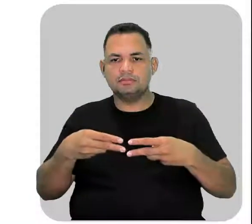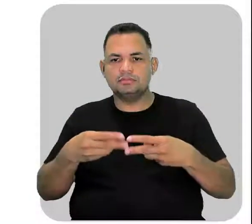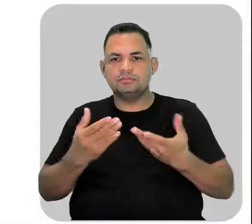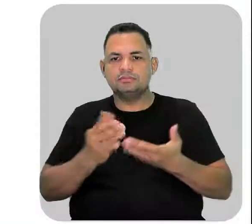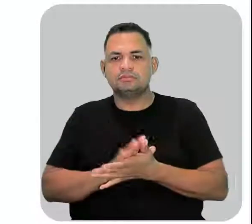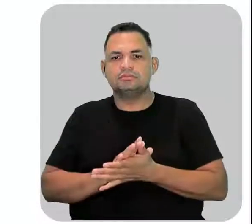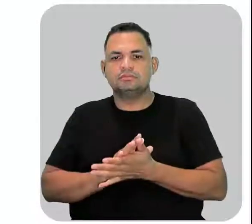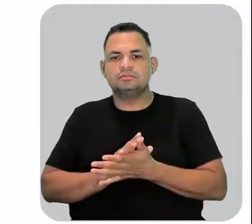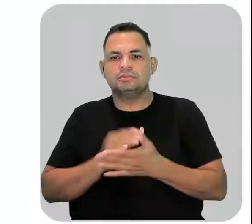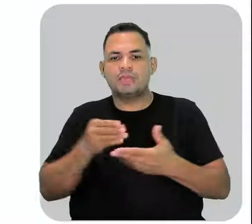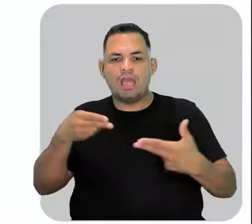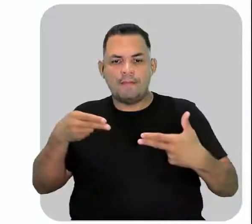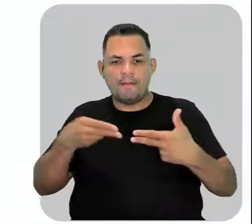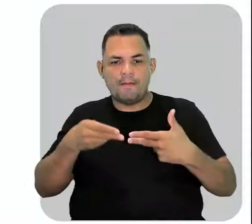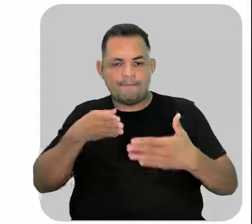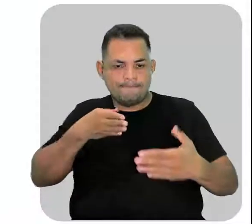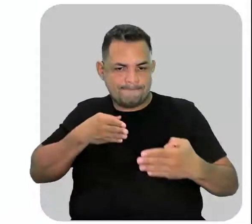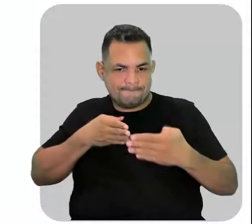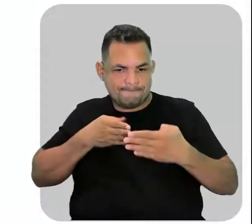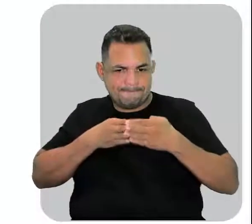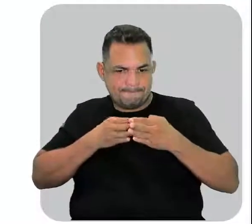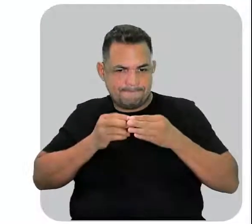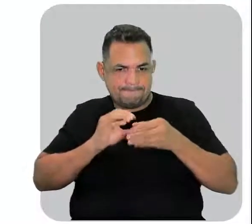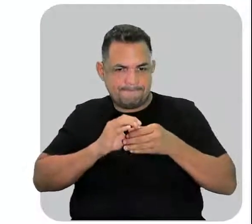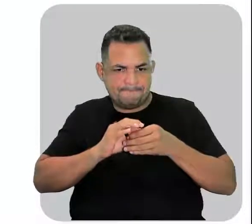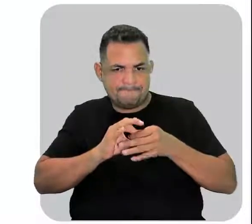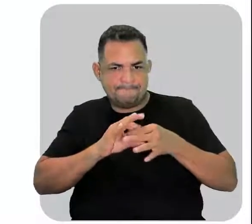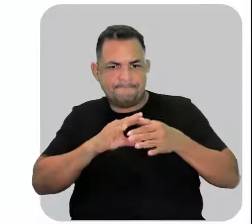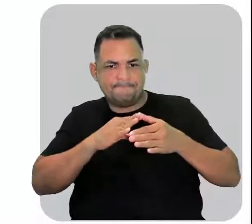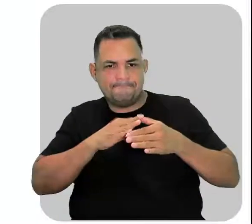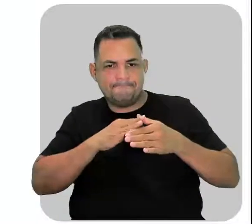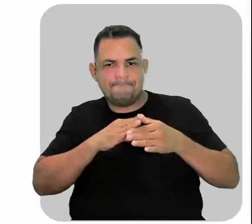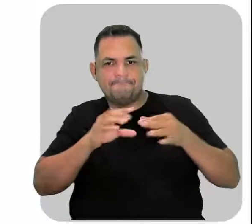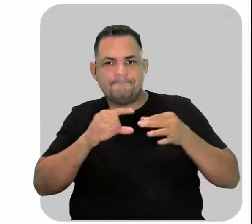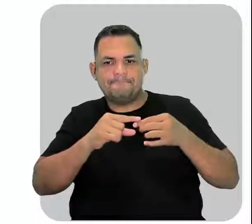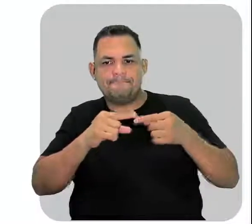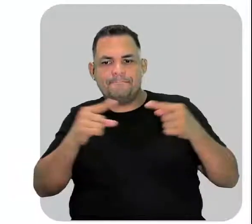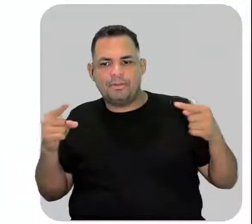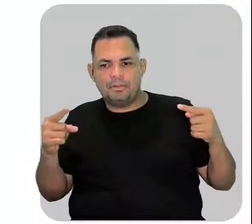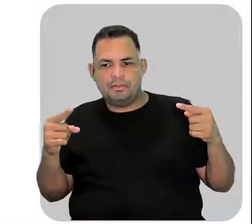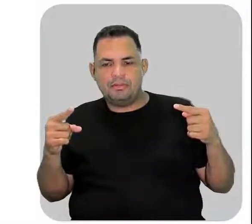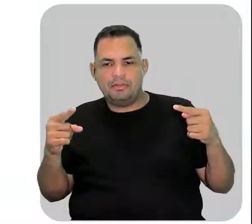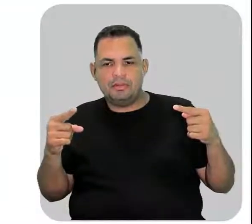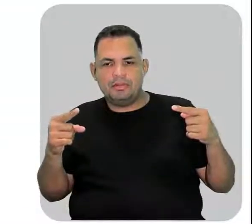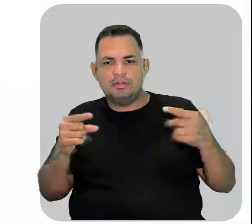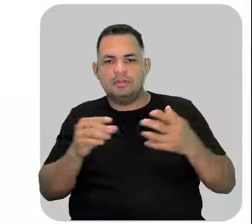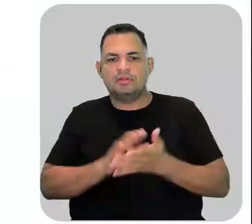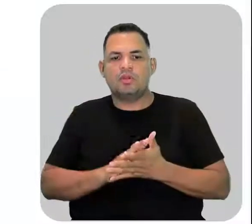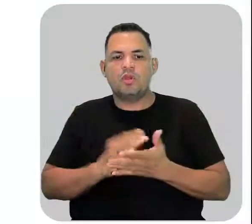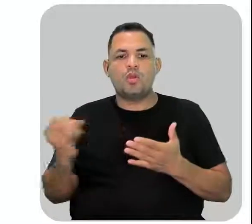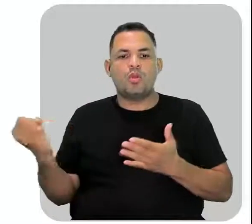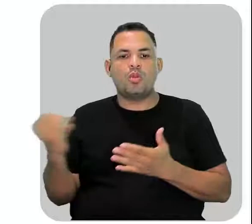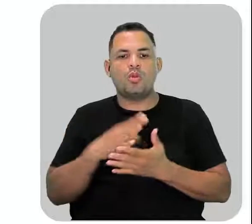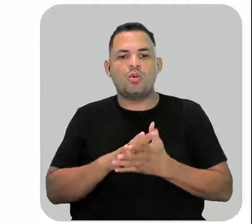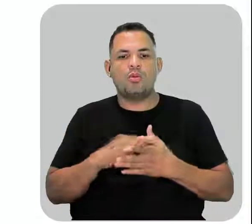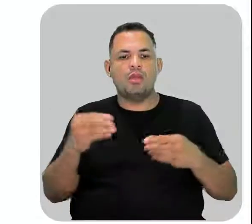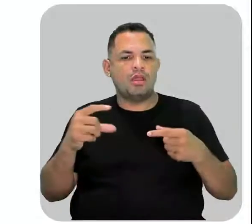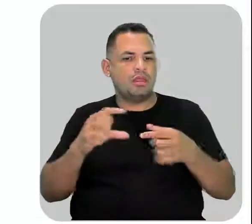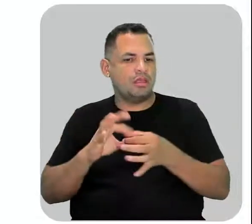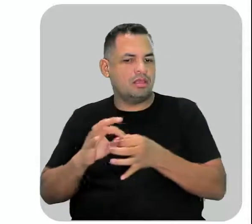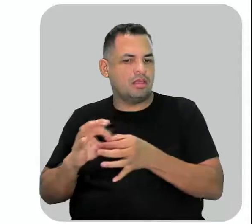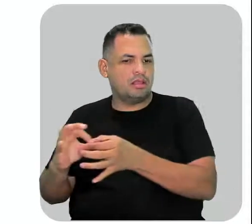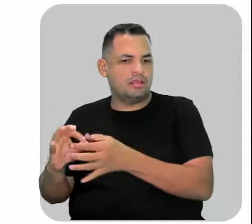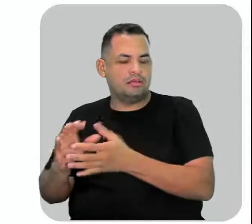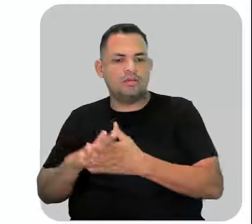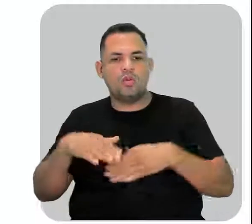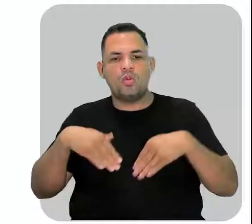ligação será rompida e será feita novas ligações com os elementos que estarão participando. Por exemplo,